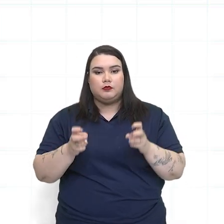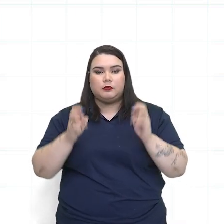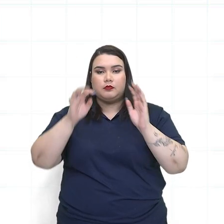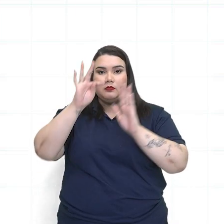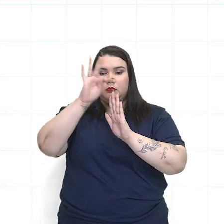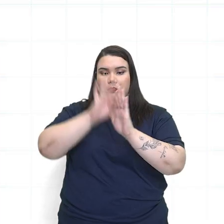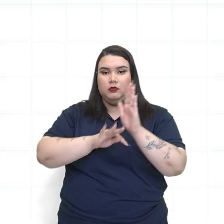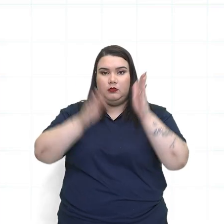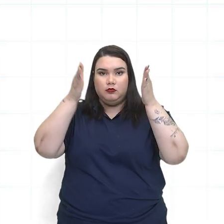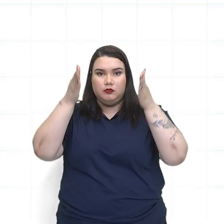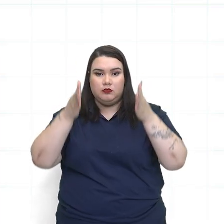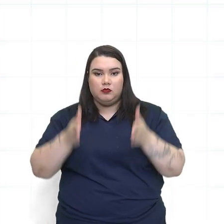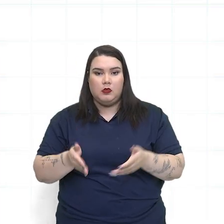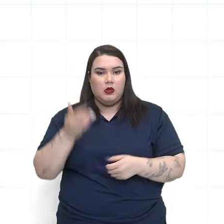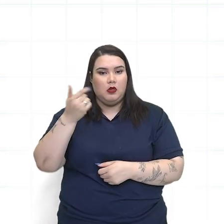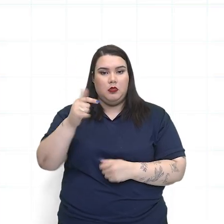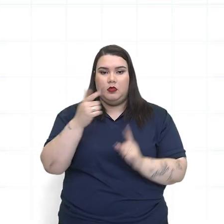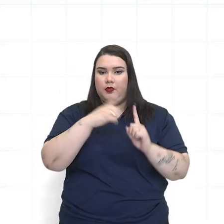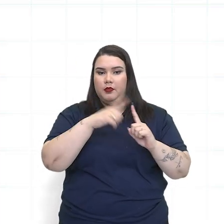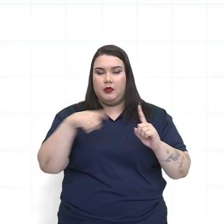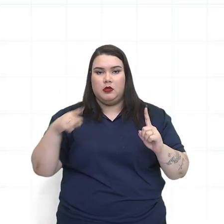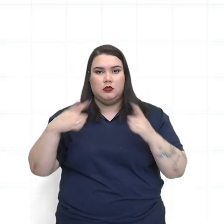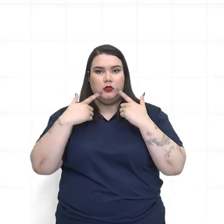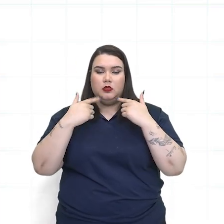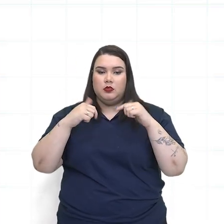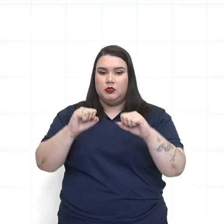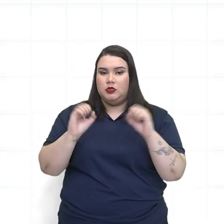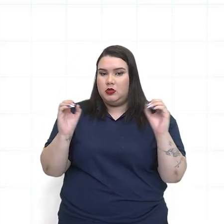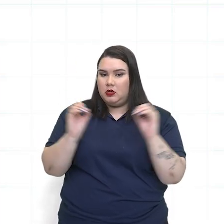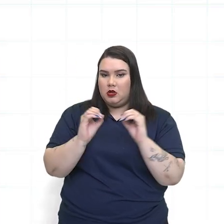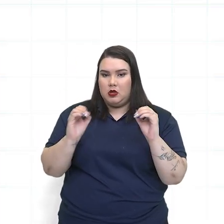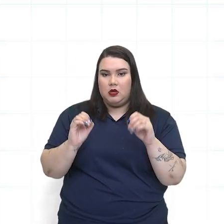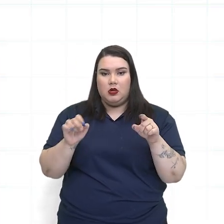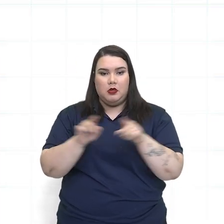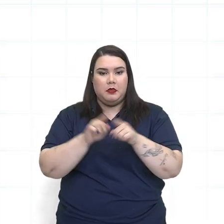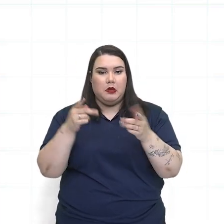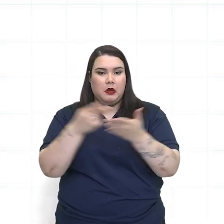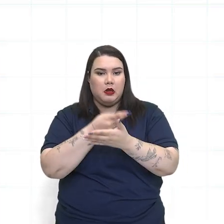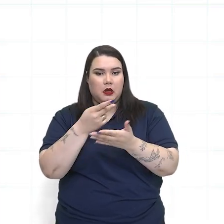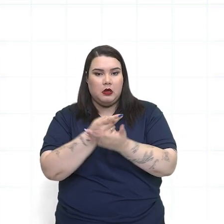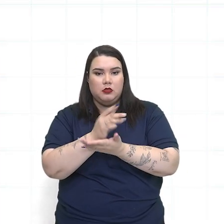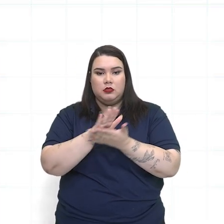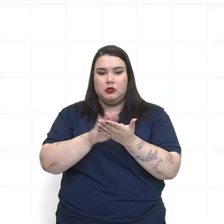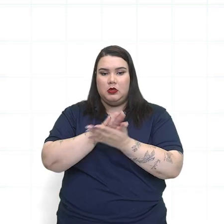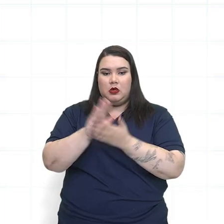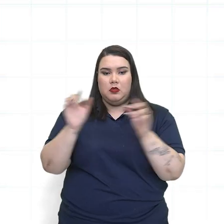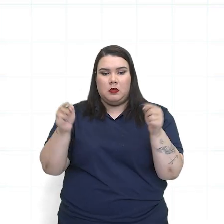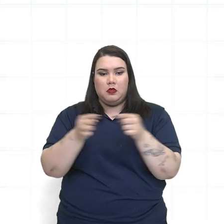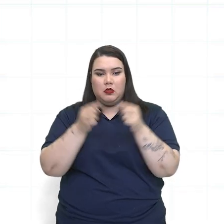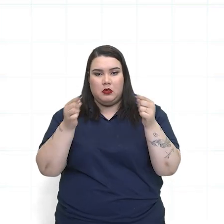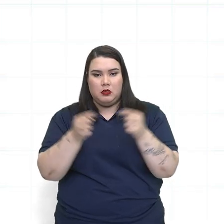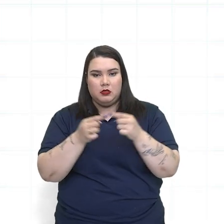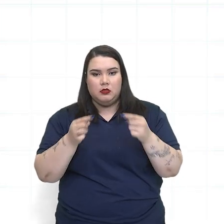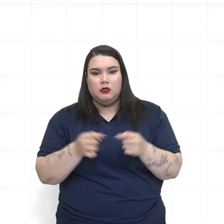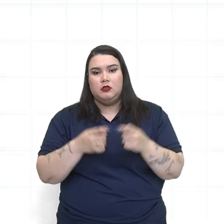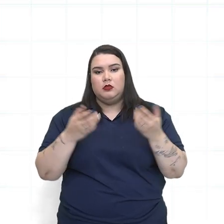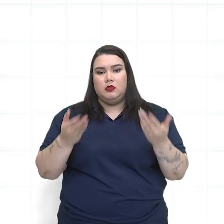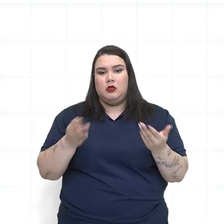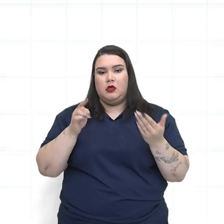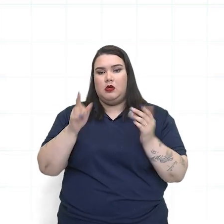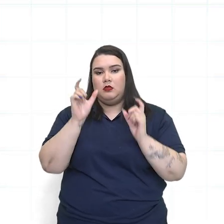do texto não há variação linguística, não há erros de concordância ou de regência, as palavras